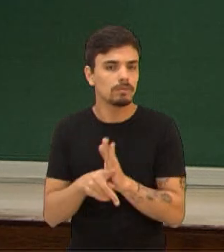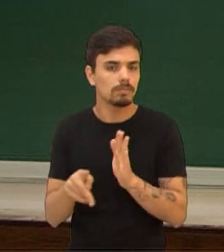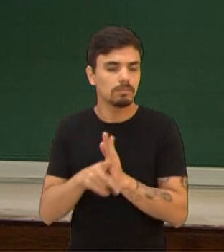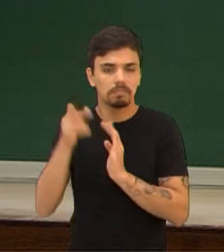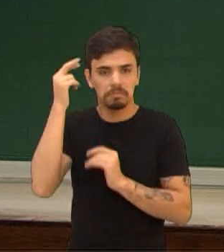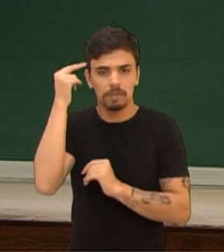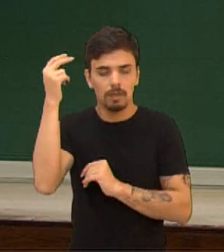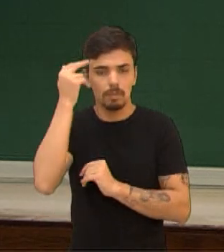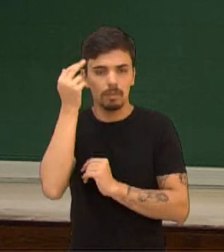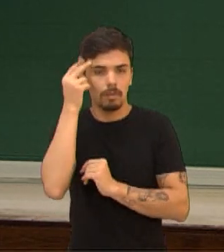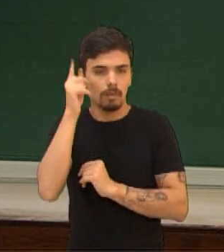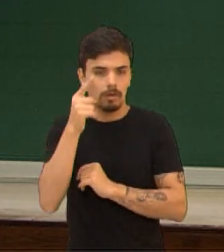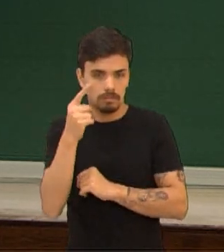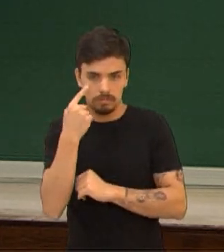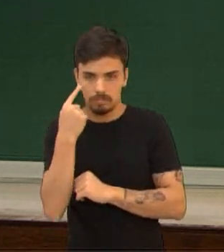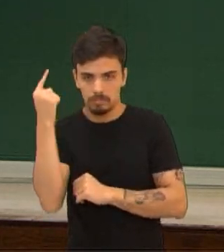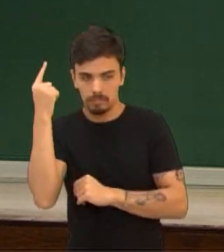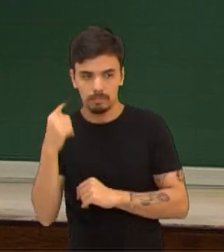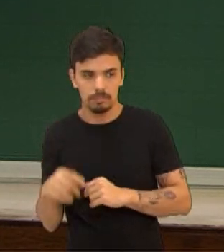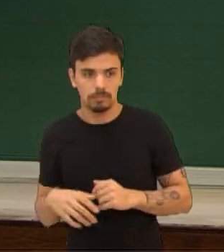neperiano elevado a menos t sobre tal.